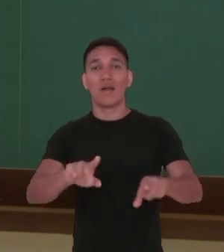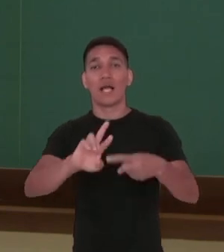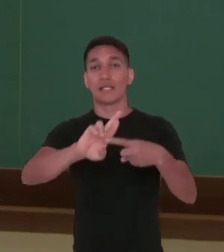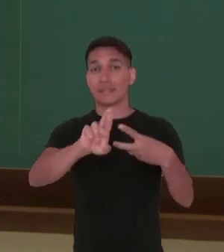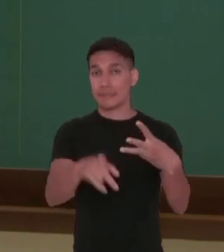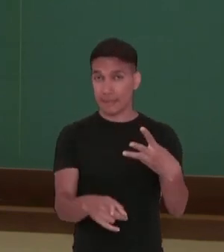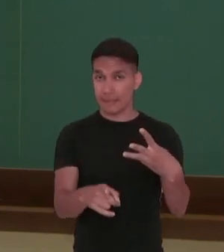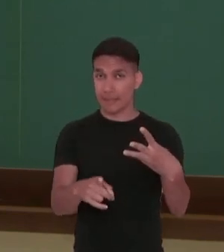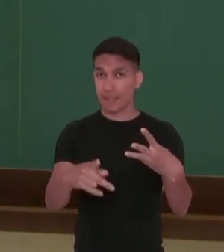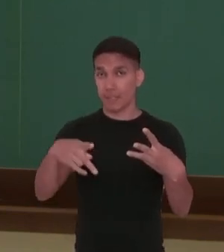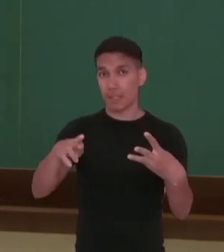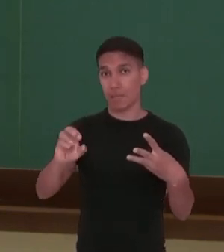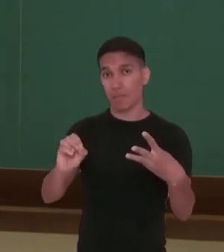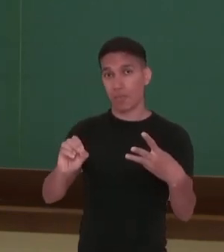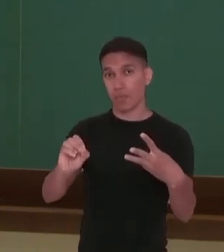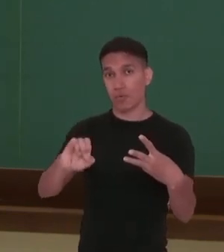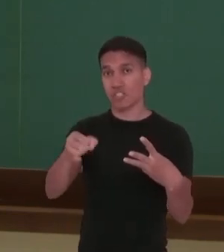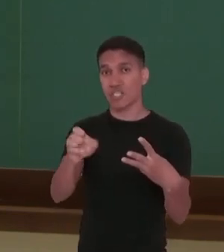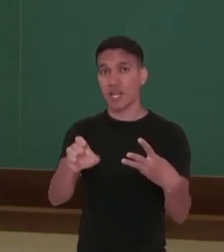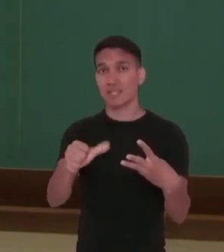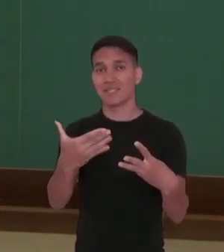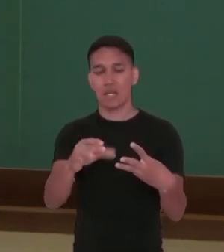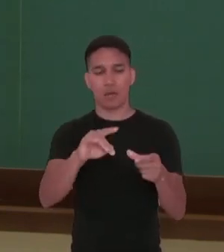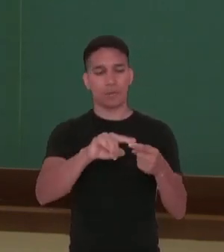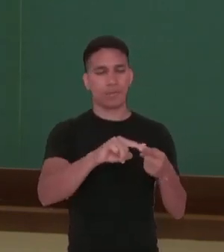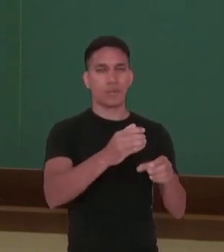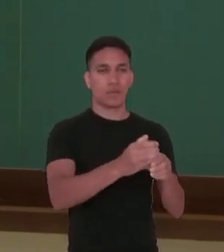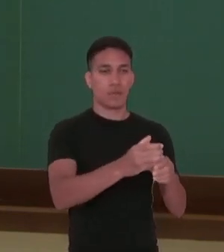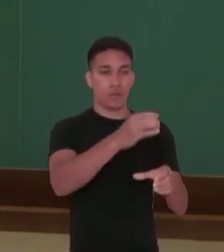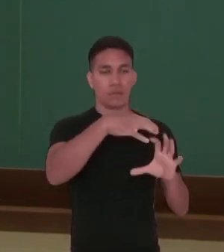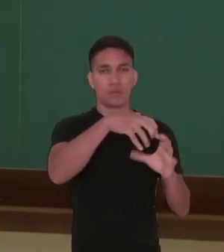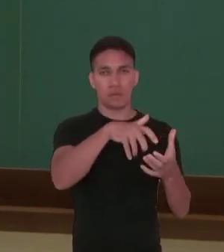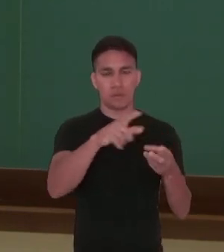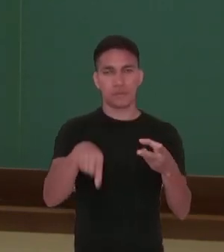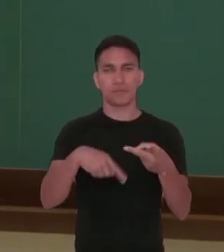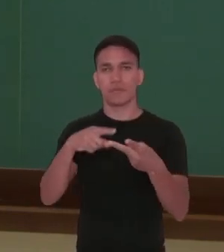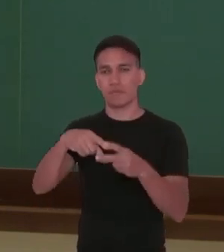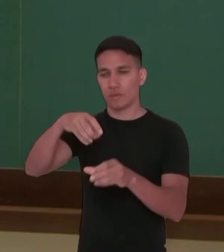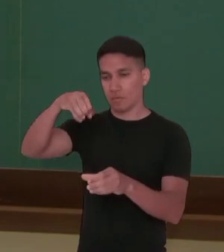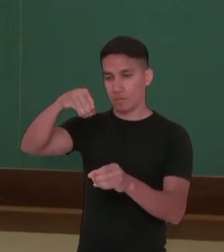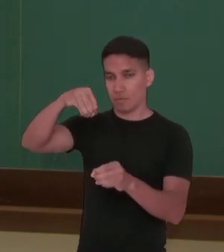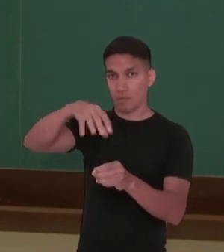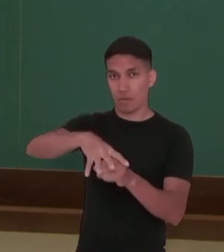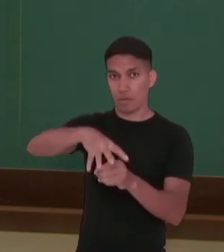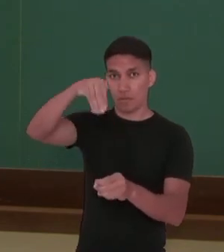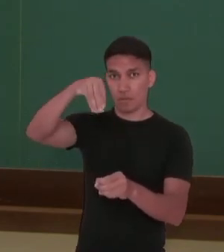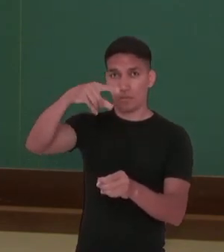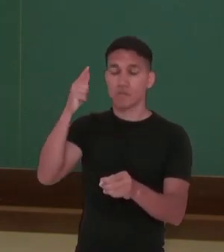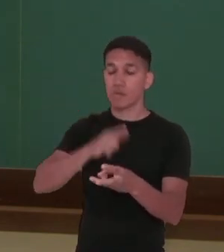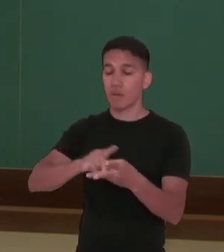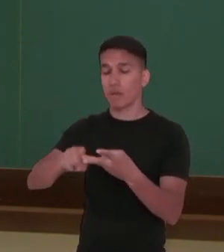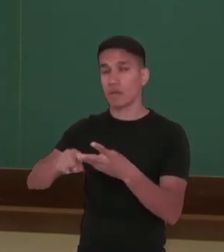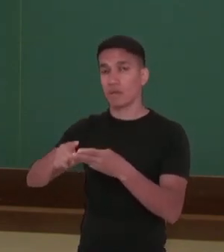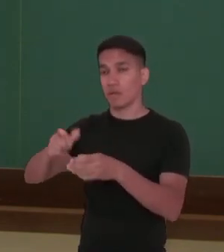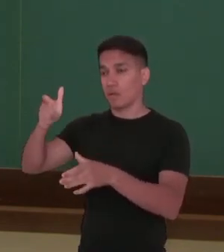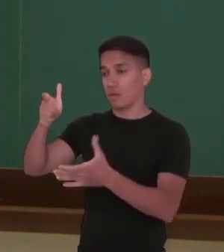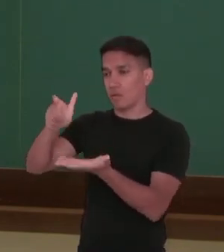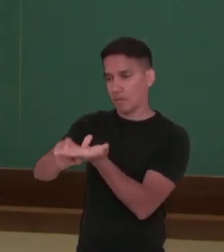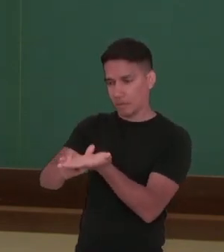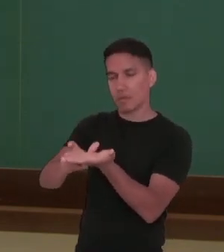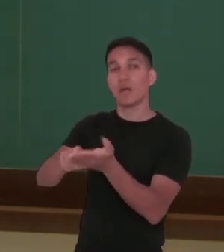de projeção: a projeção cilíndrica, a cônica e a plana ou azimutal, ok? Representar, portanto,